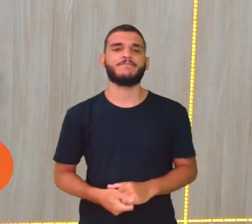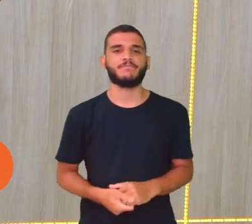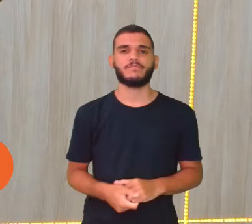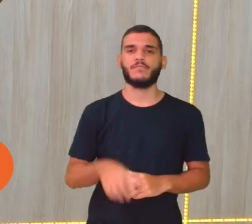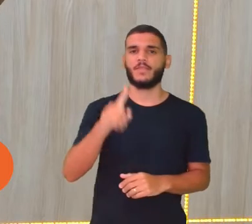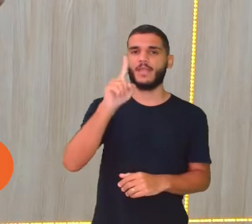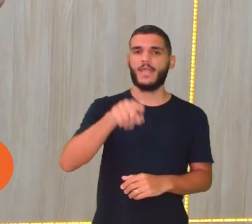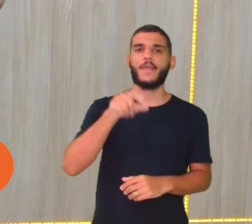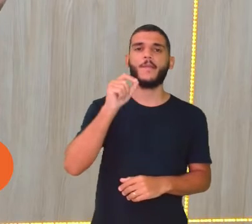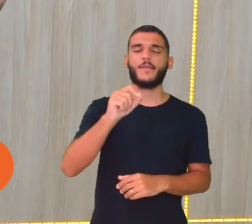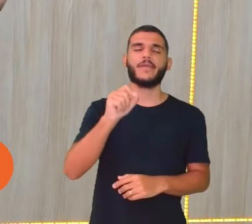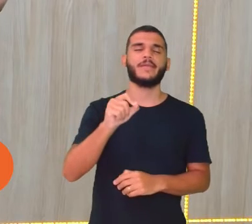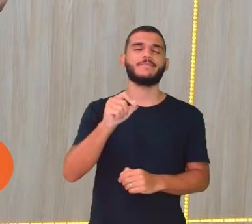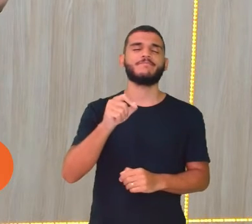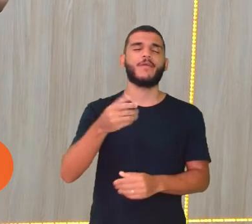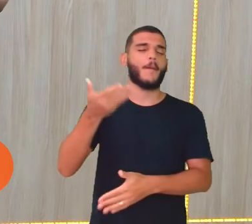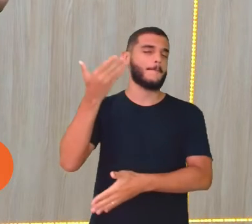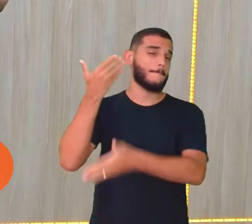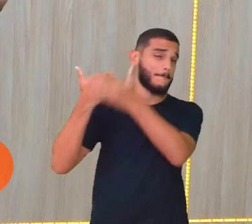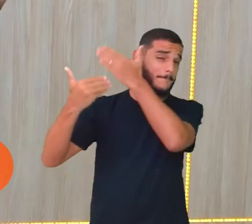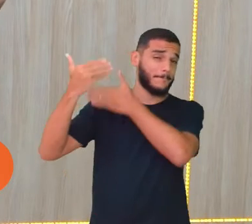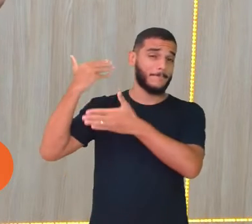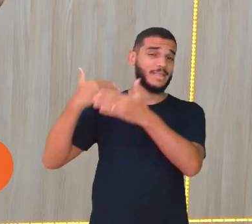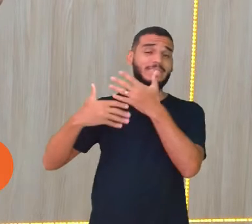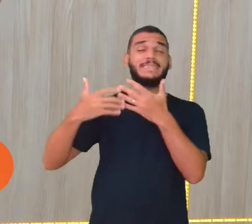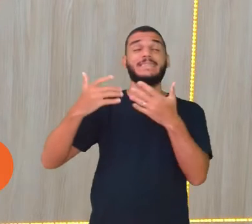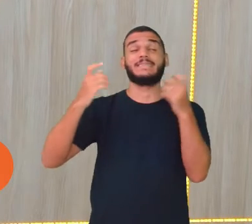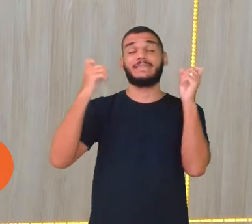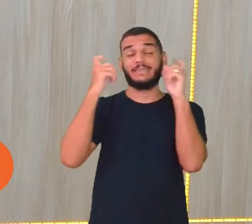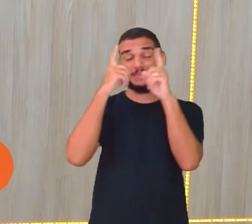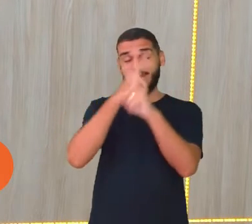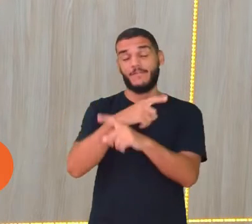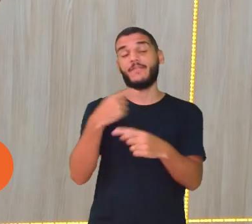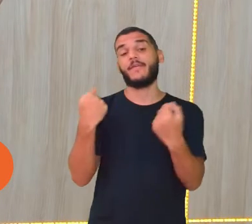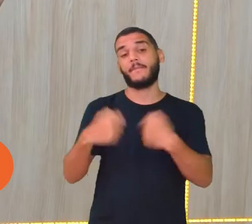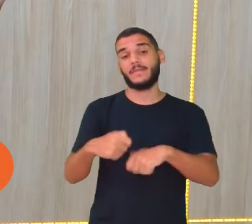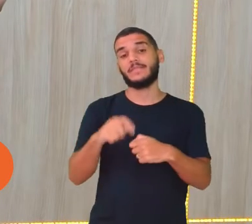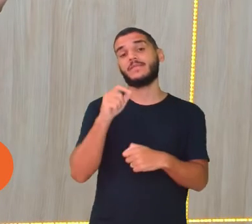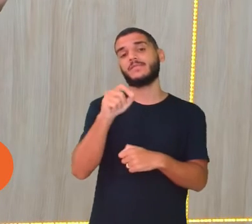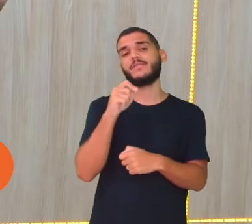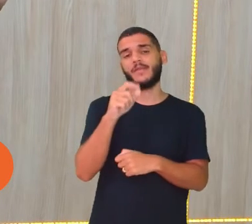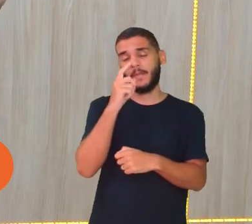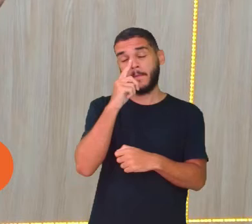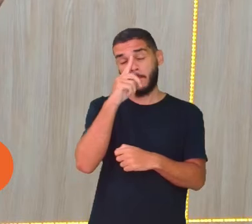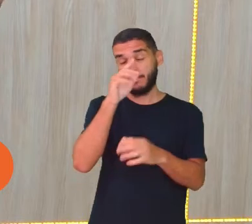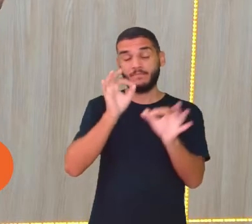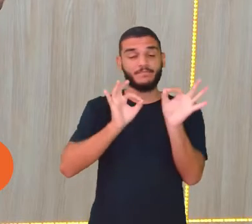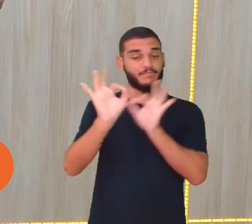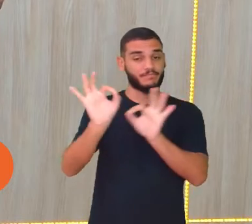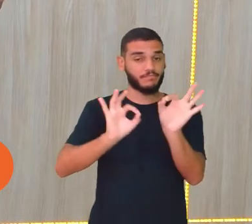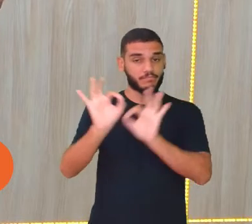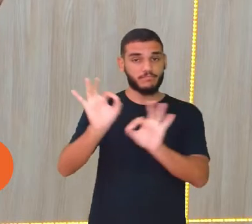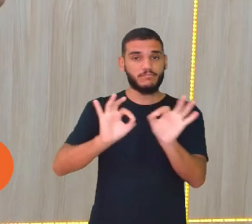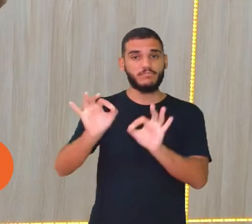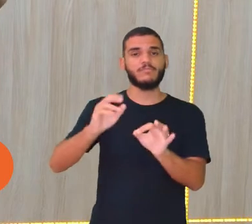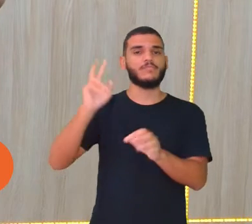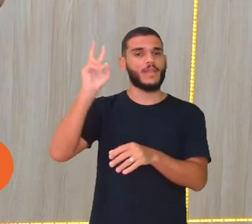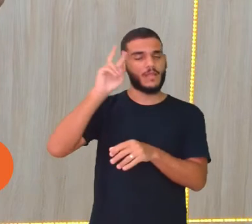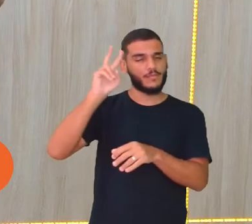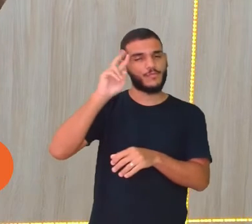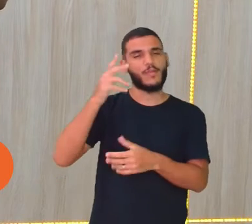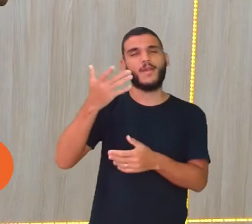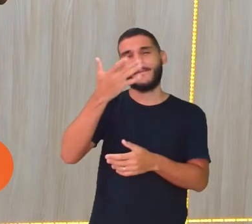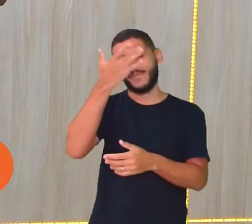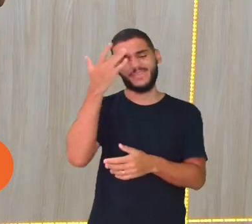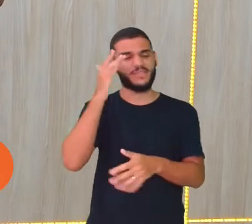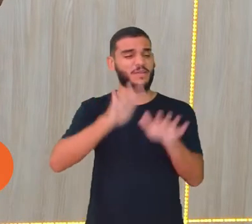uma herança muito pesada, né? E daí vem essa questão da reparação histórica, que muitas pessoas hoje na nossa sociedade não